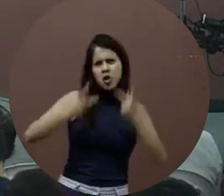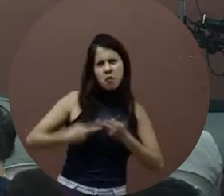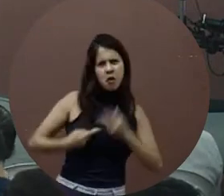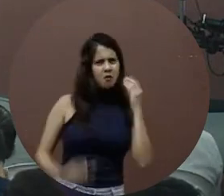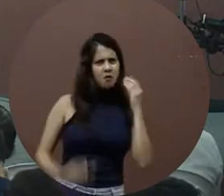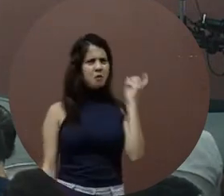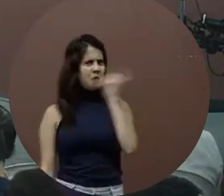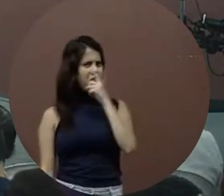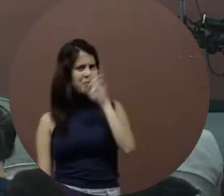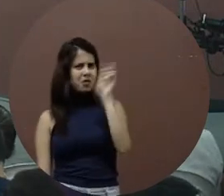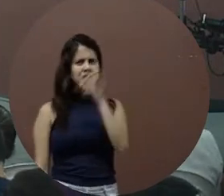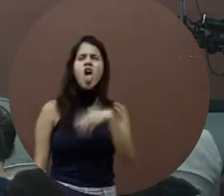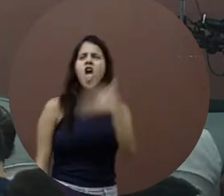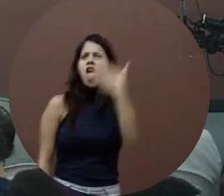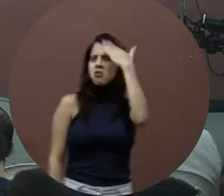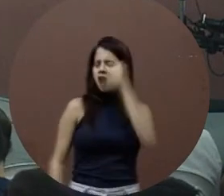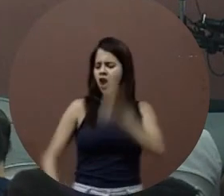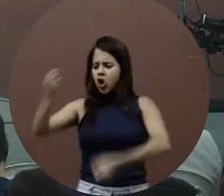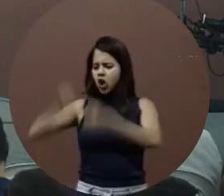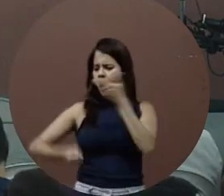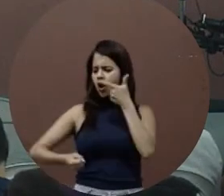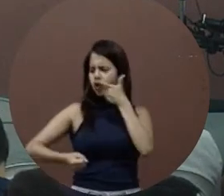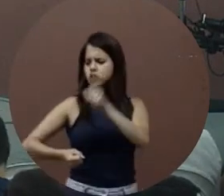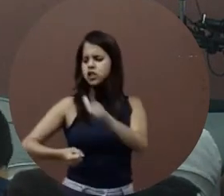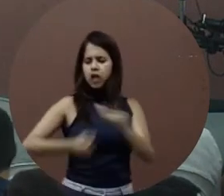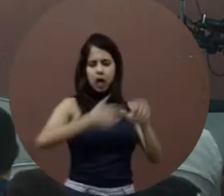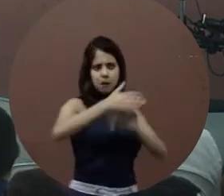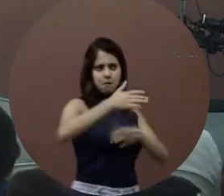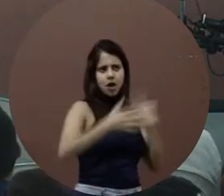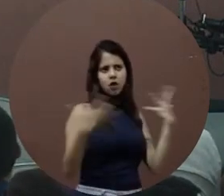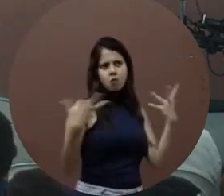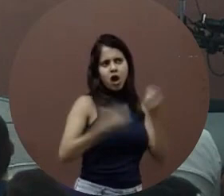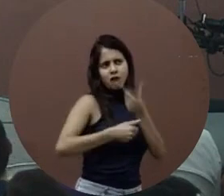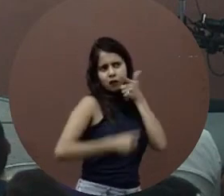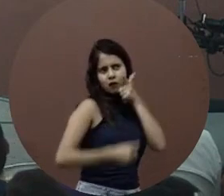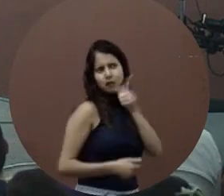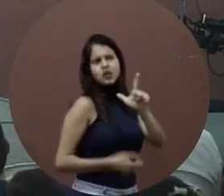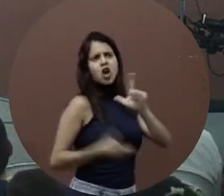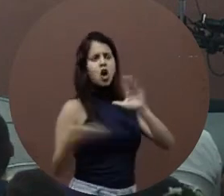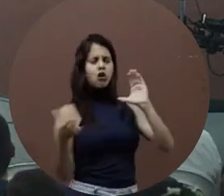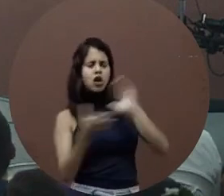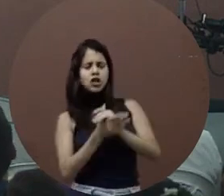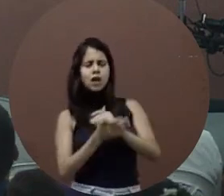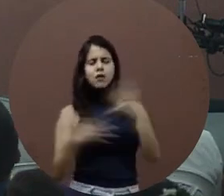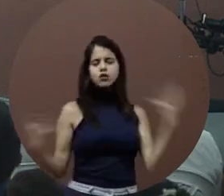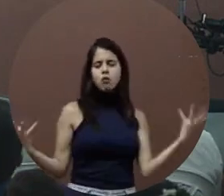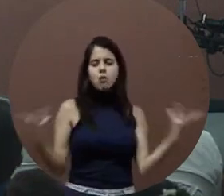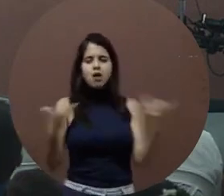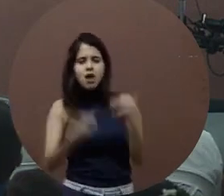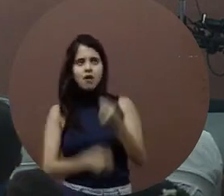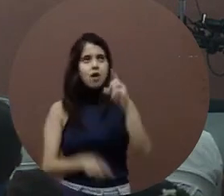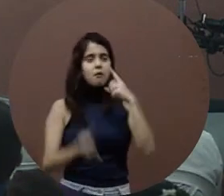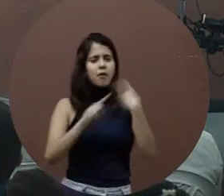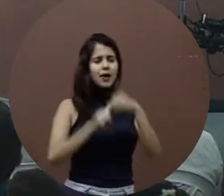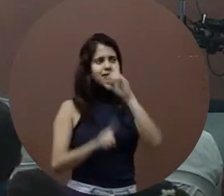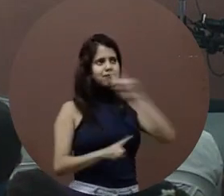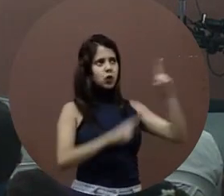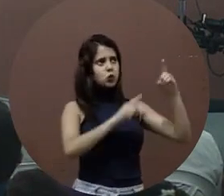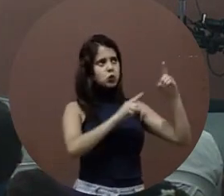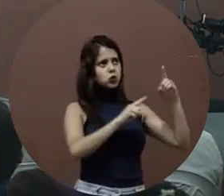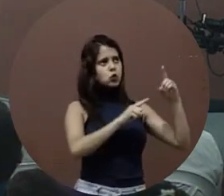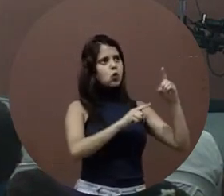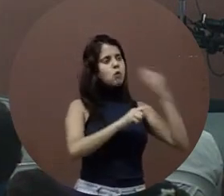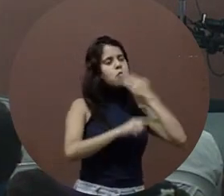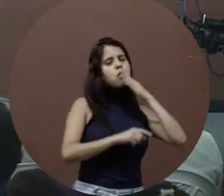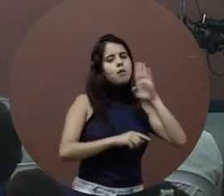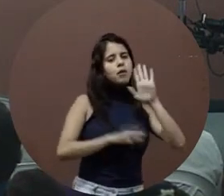Eu sei que aquele carro eu vou conseguir, aquele emprego maravilhoso, aquele casamento fantástico, porque Ele é Deus de promessas. Não é essa promessa